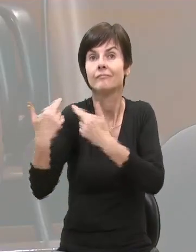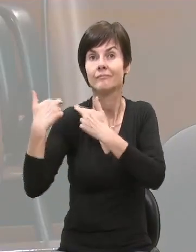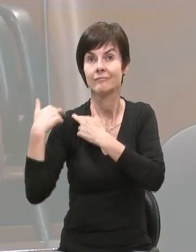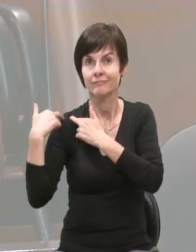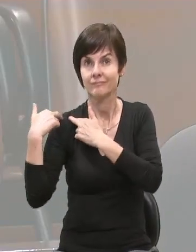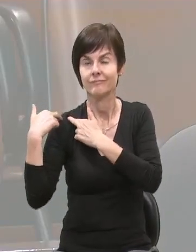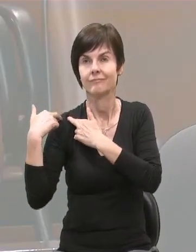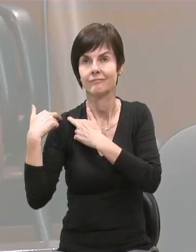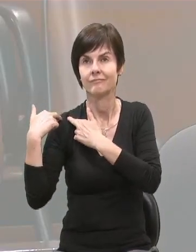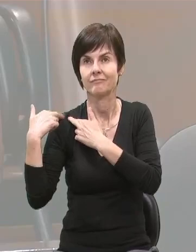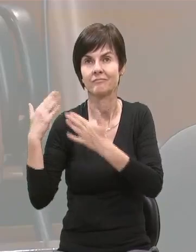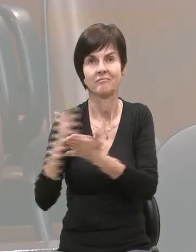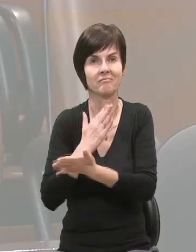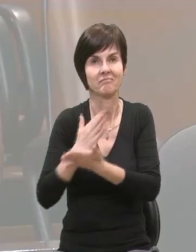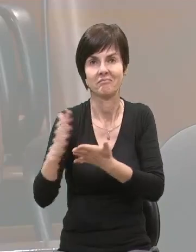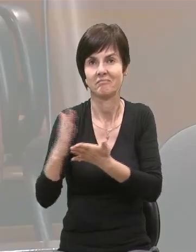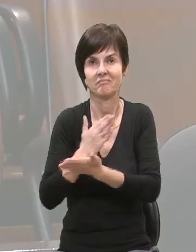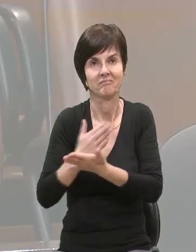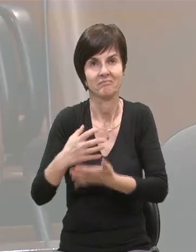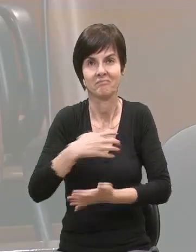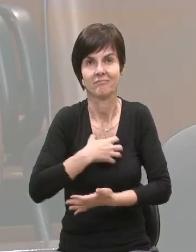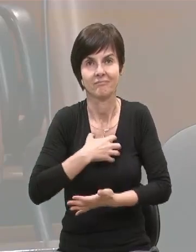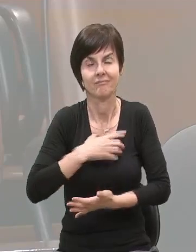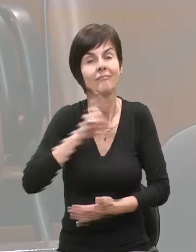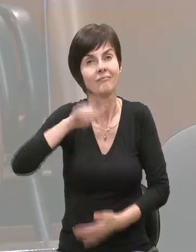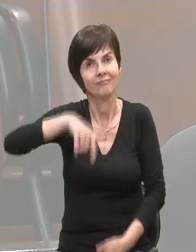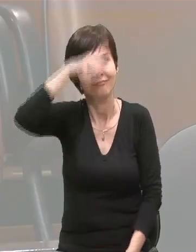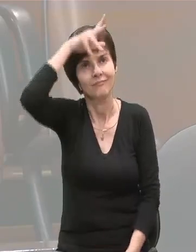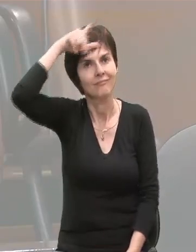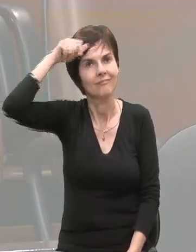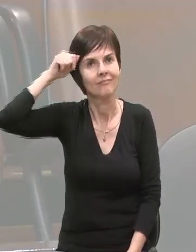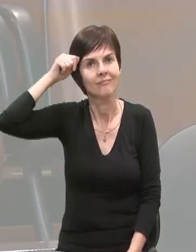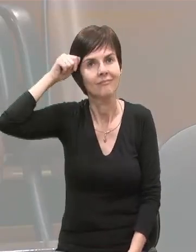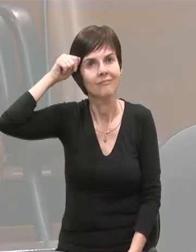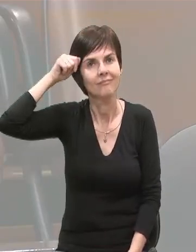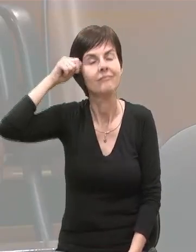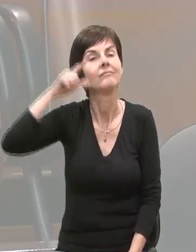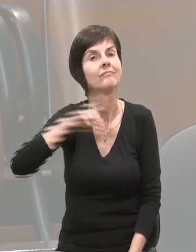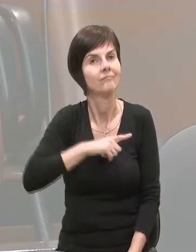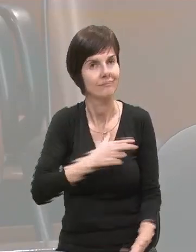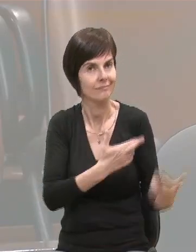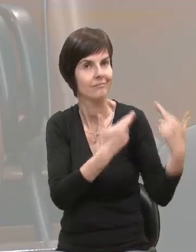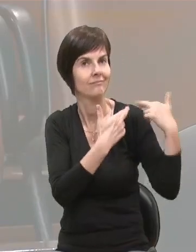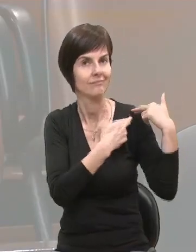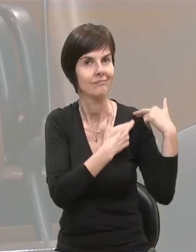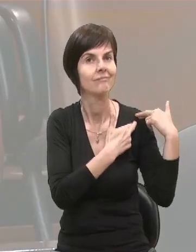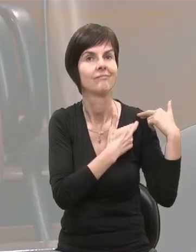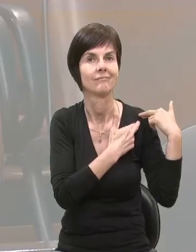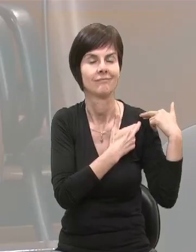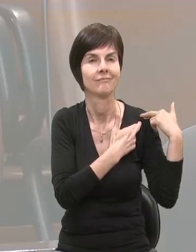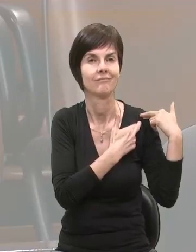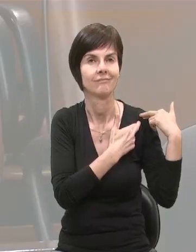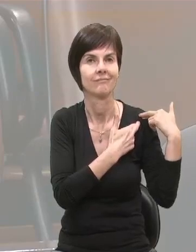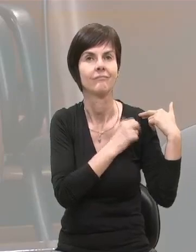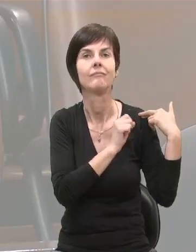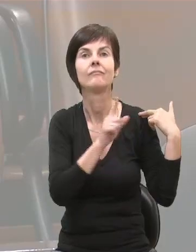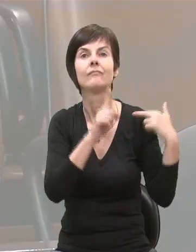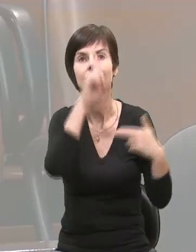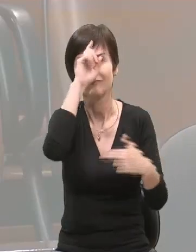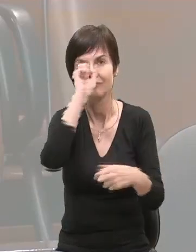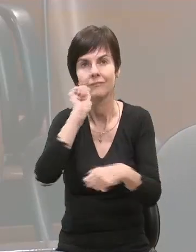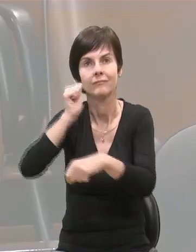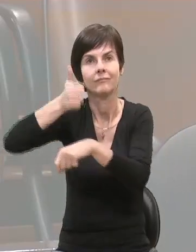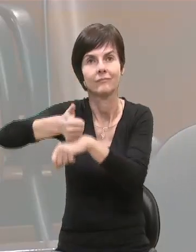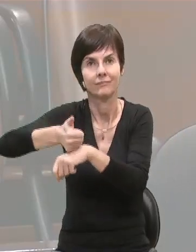e deixou como trabalhinho de última hora de escola foi o município, que não trabalhou com a devida responsabilidade com a história do materno infantil. E